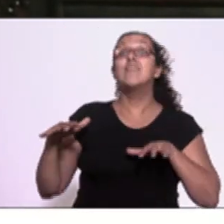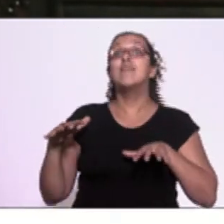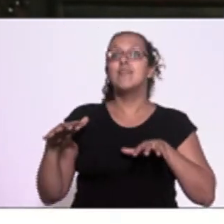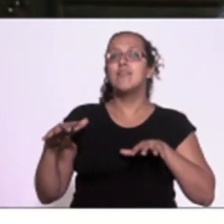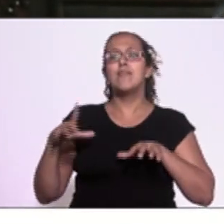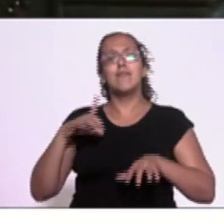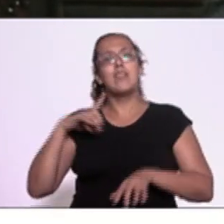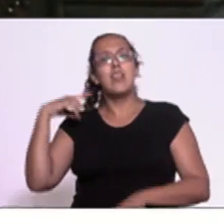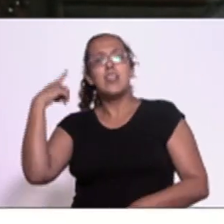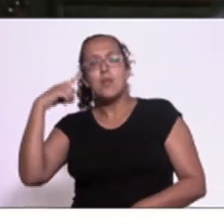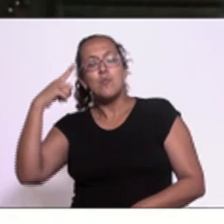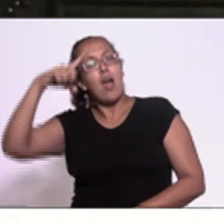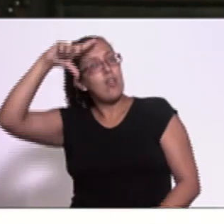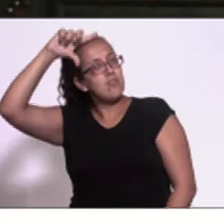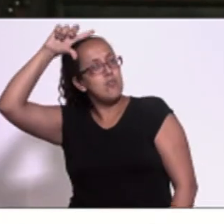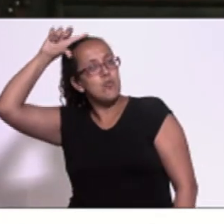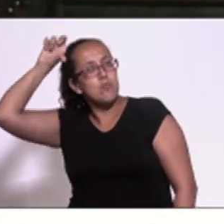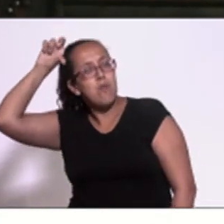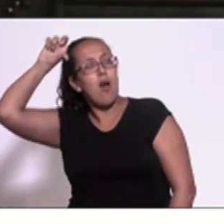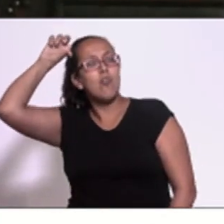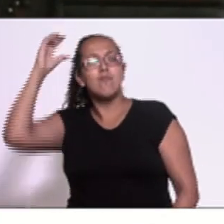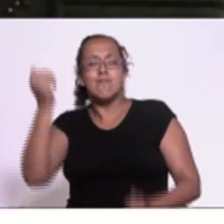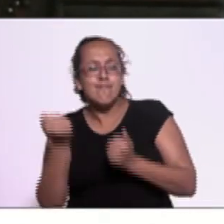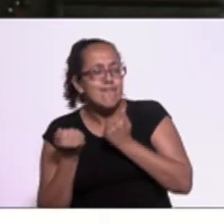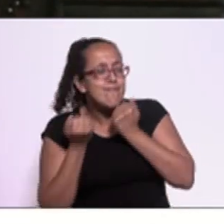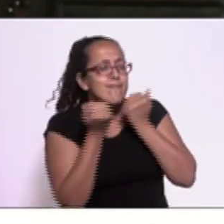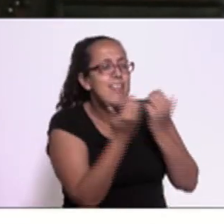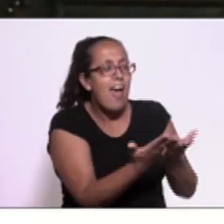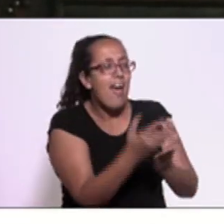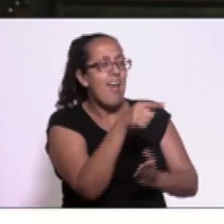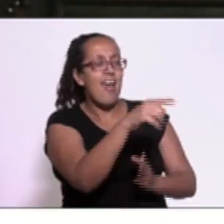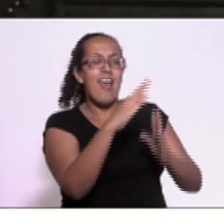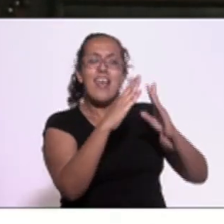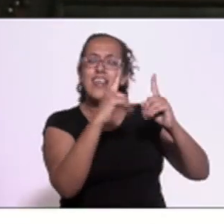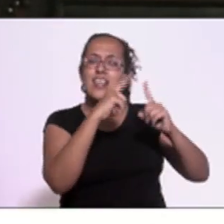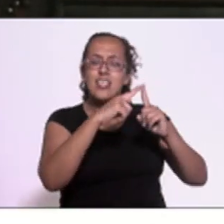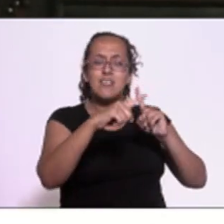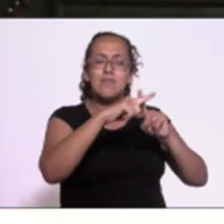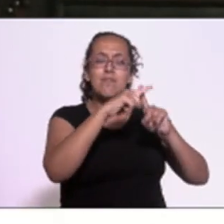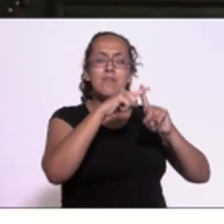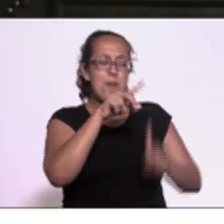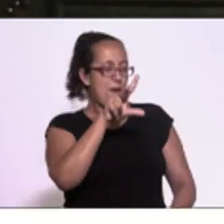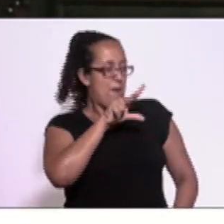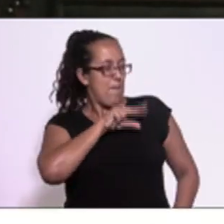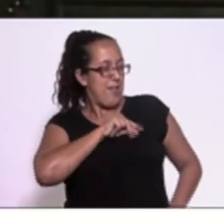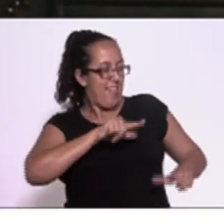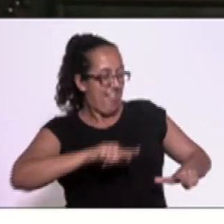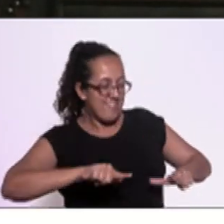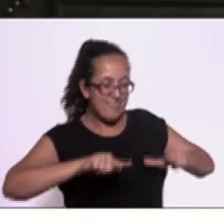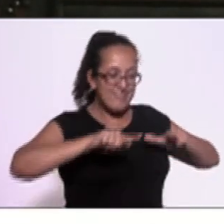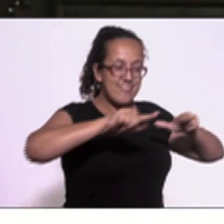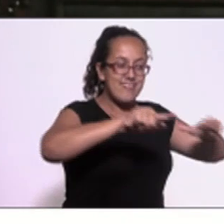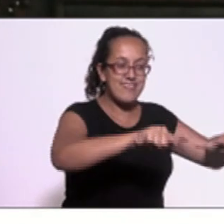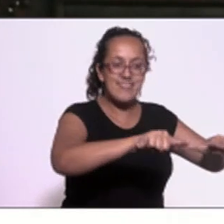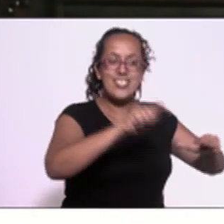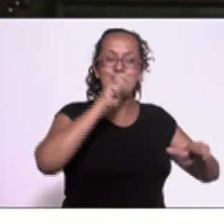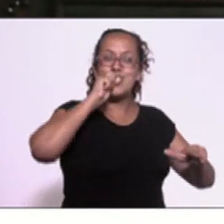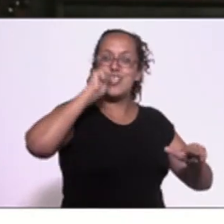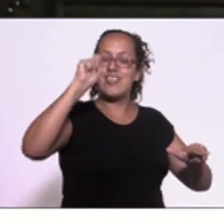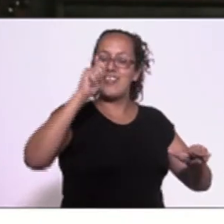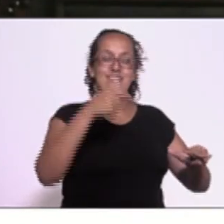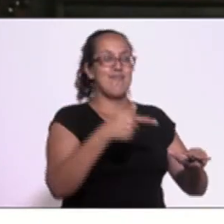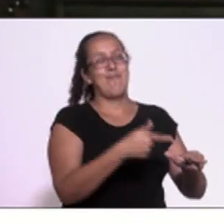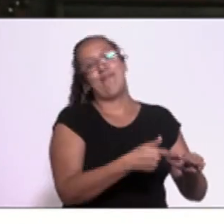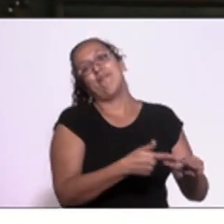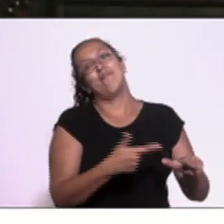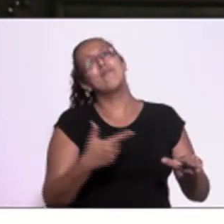do deputado Luiz Paulo de conceder à Igreja a medalha e o diploma de Tiradentes, constitui, sem dúvida, um ato